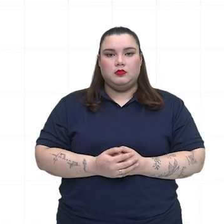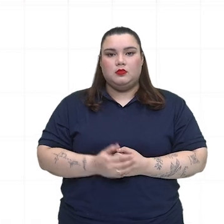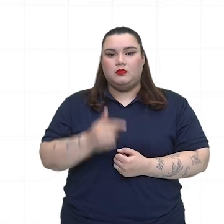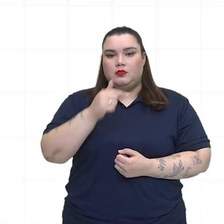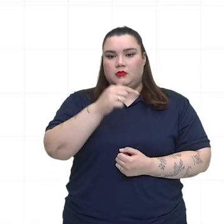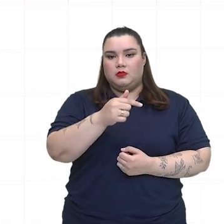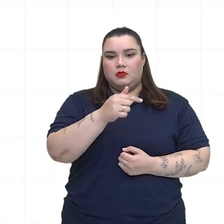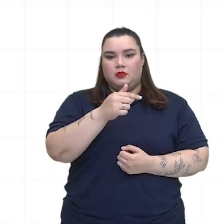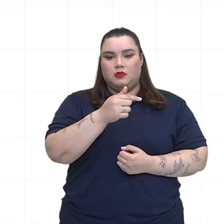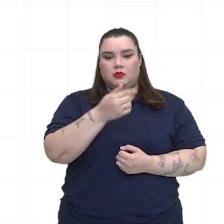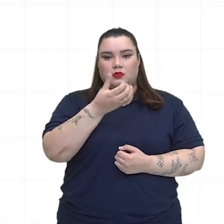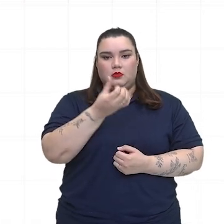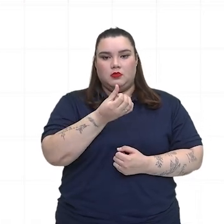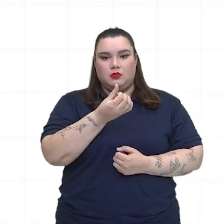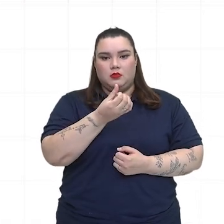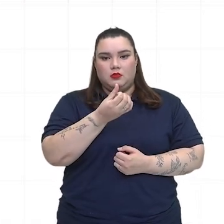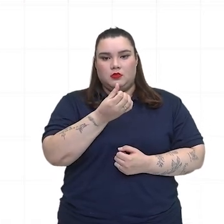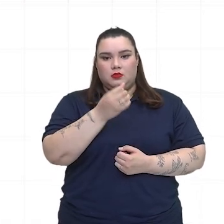ser